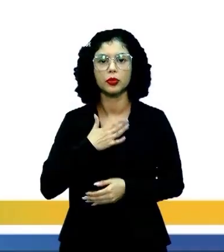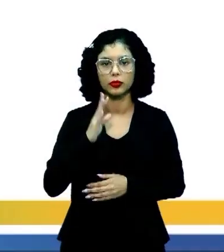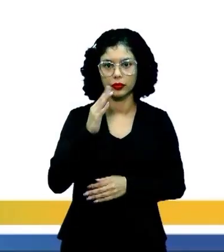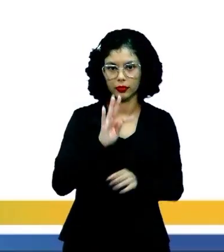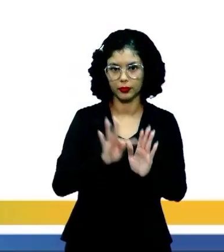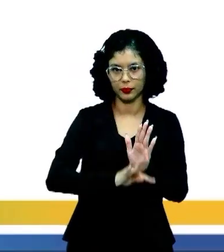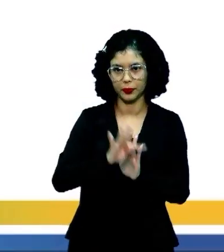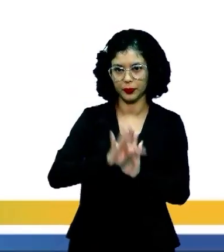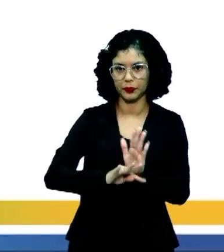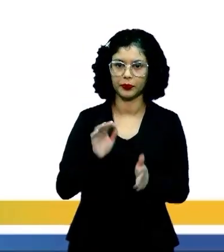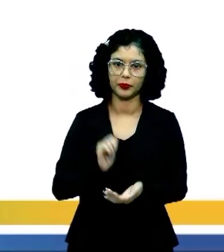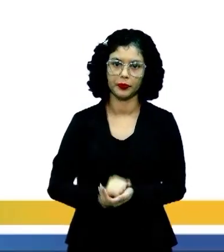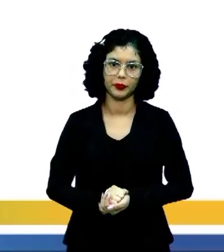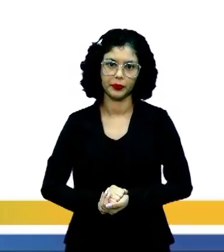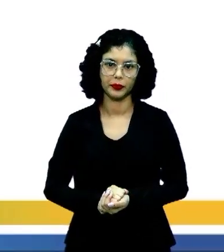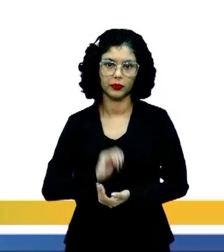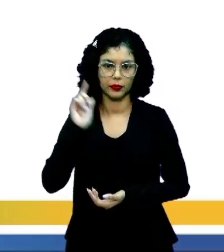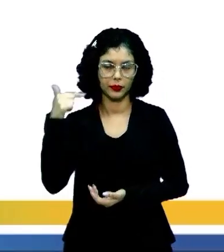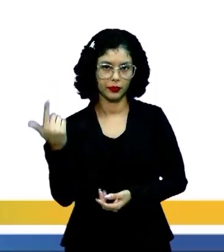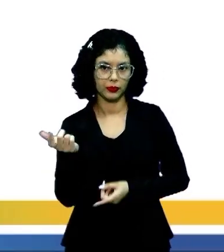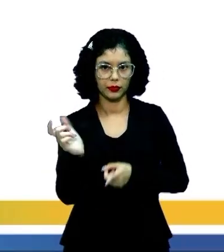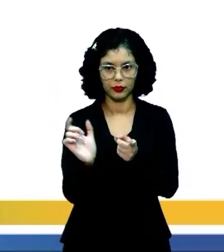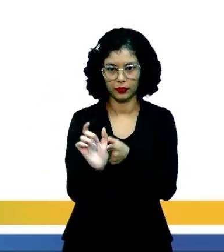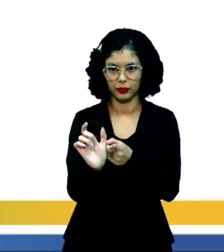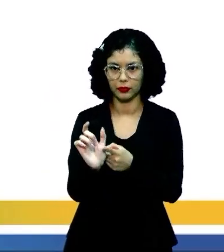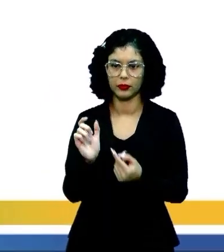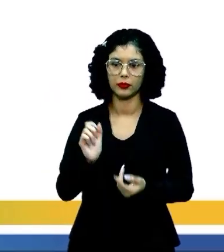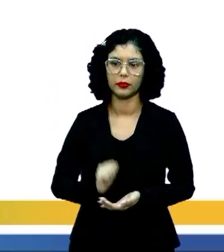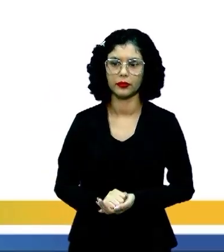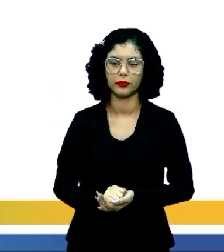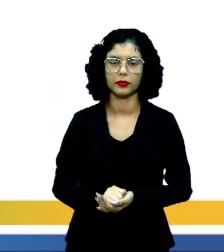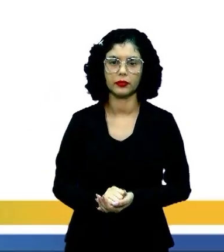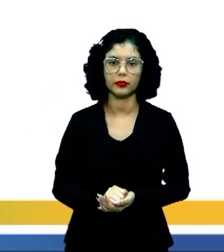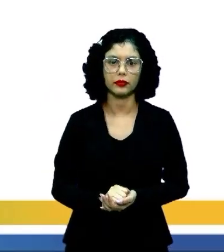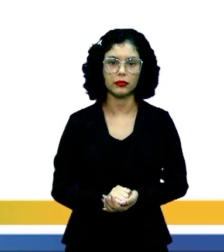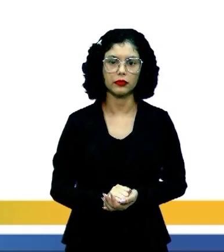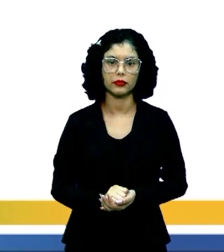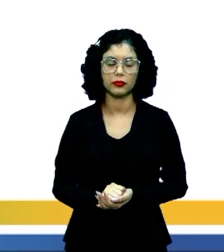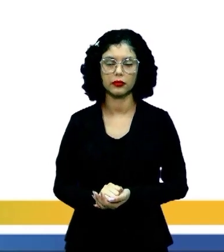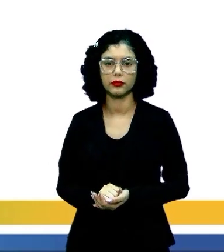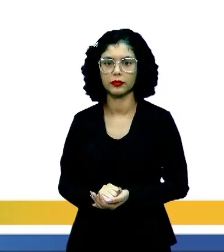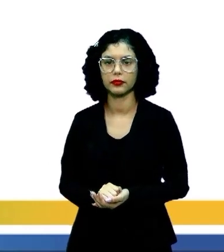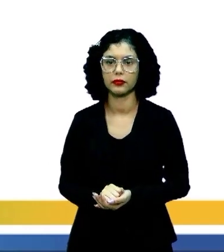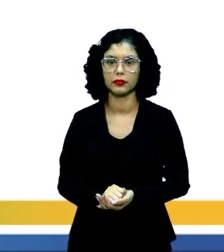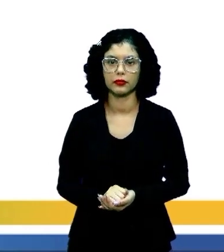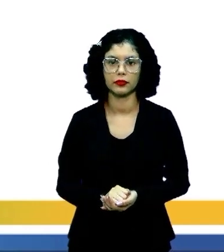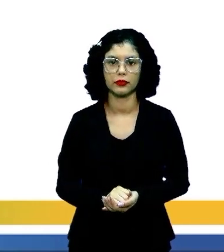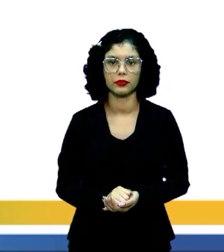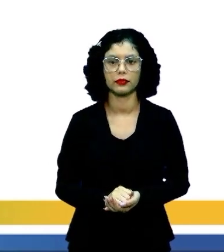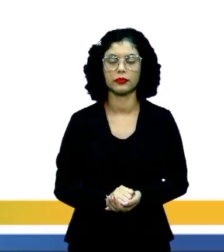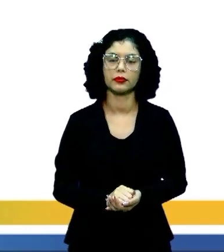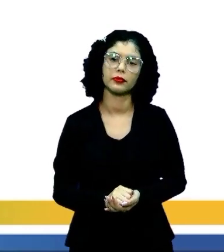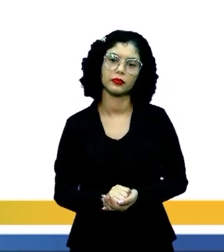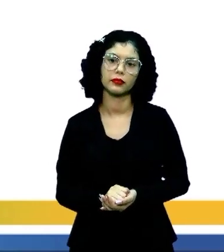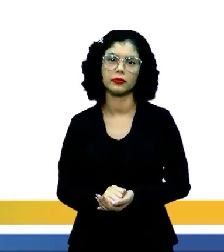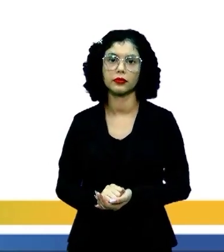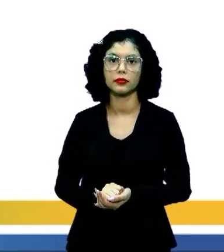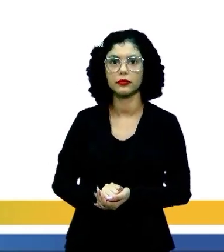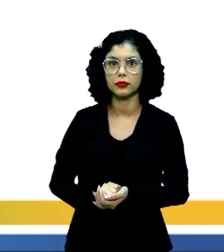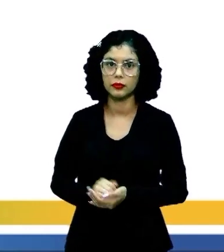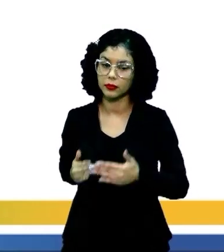texto. A próxima palavra que eu marquei aqui para você é a palavra que é